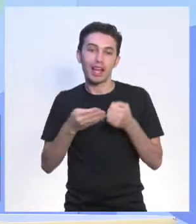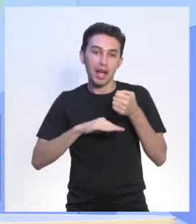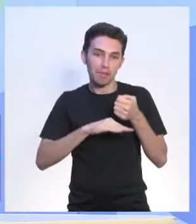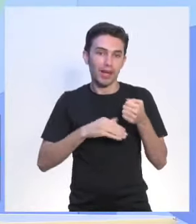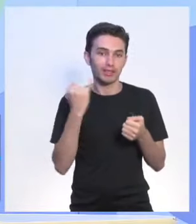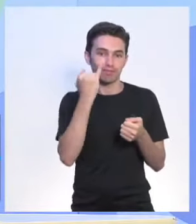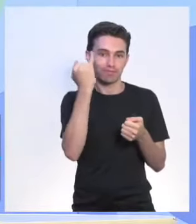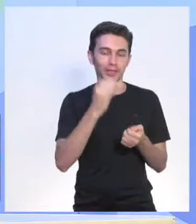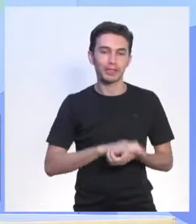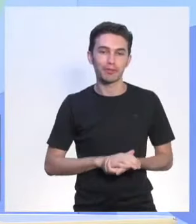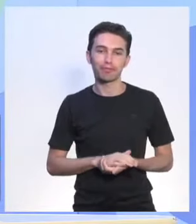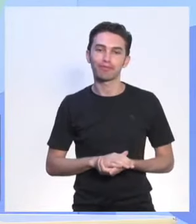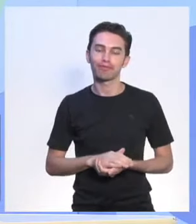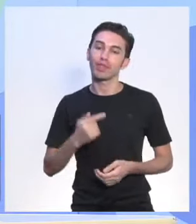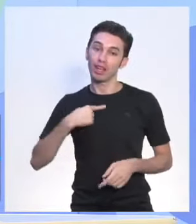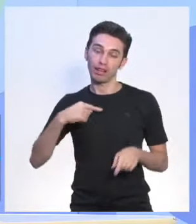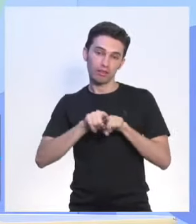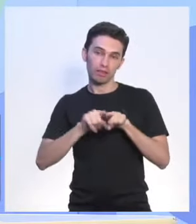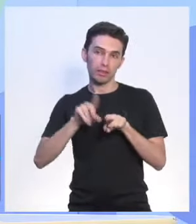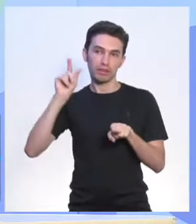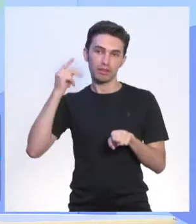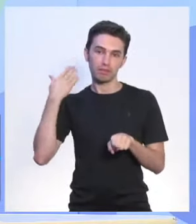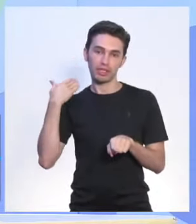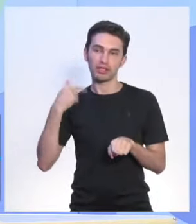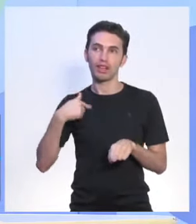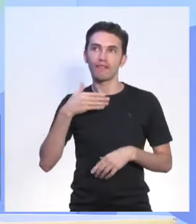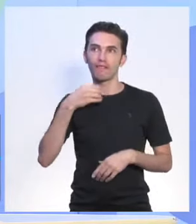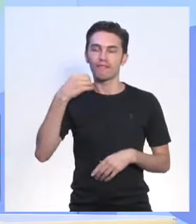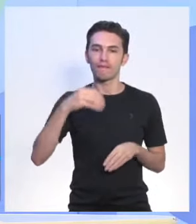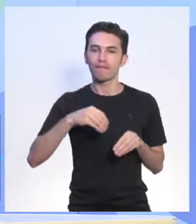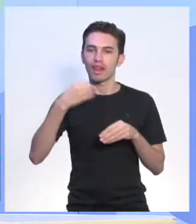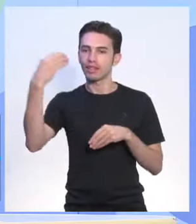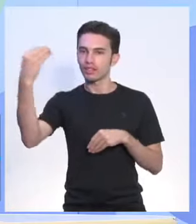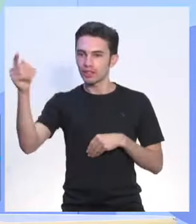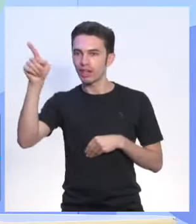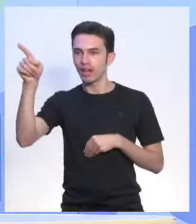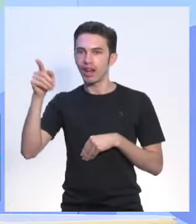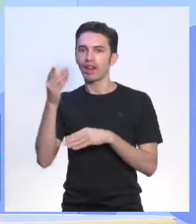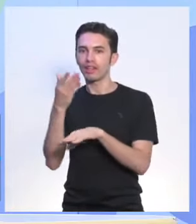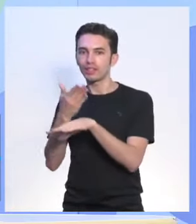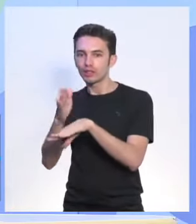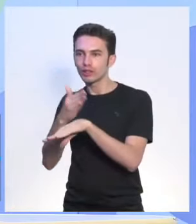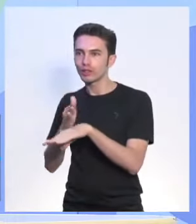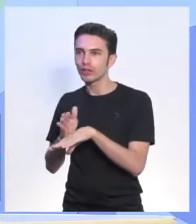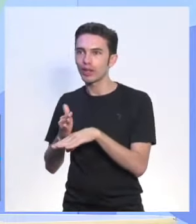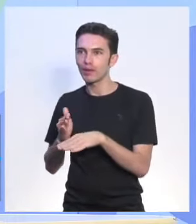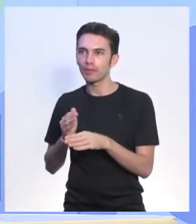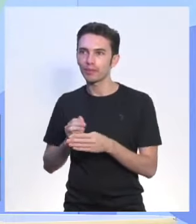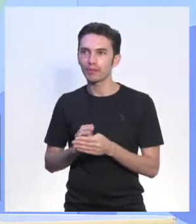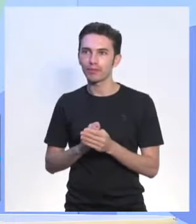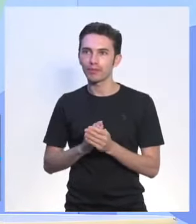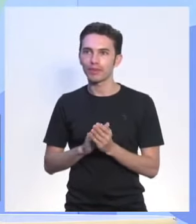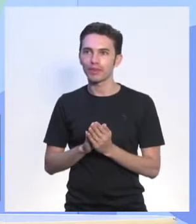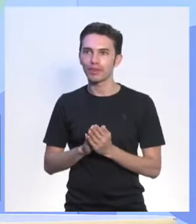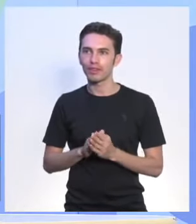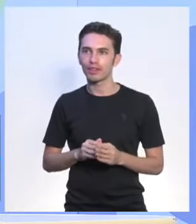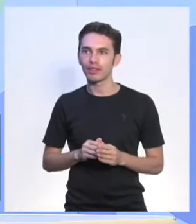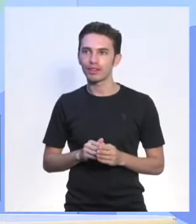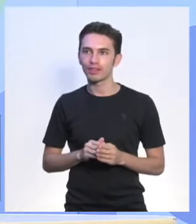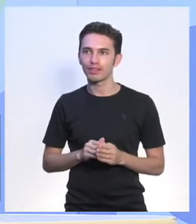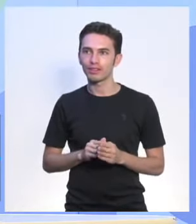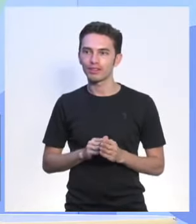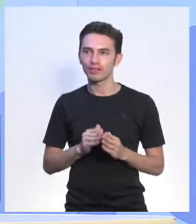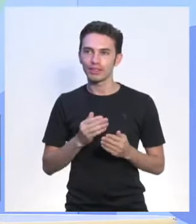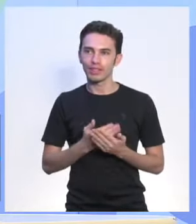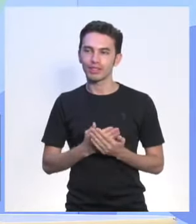eu não fiz intercâmbio para estudar. Assim, eu fiz após, né? Tá. Porque o curso de idioma, você fica na sala de aula para você aprender